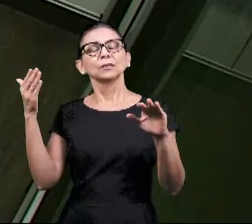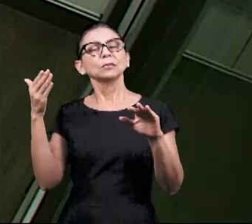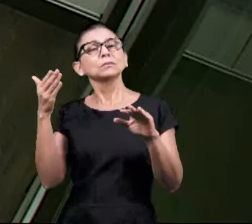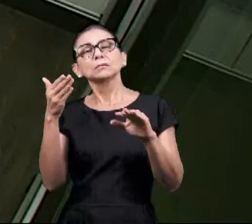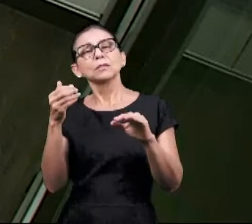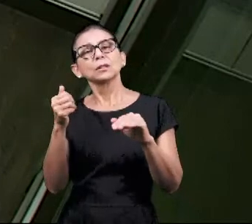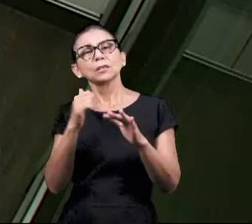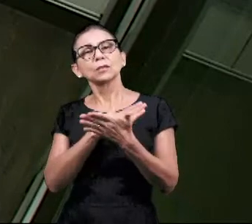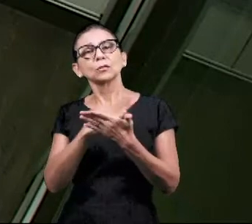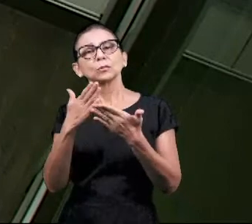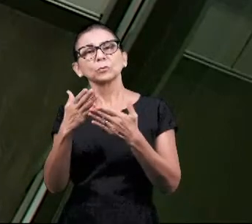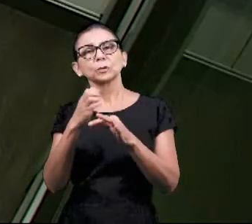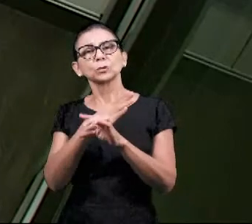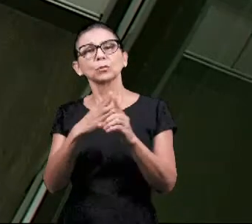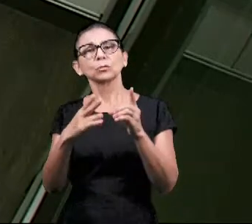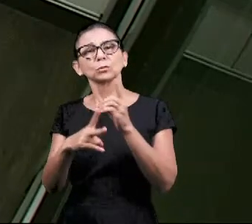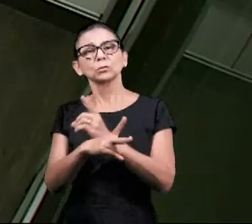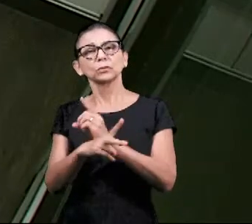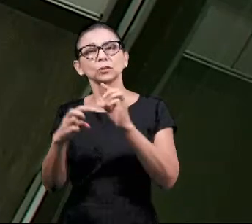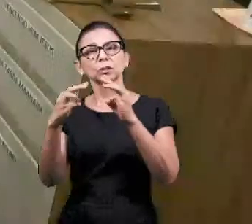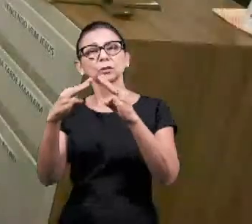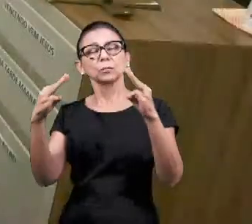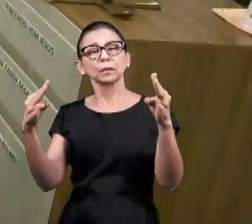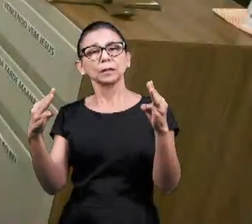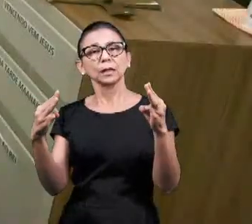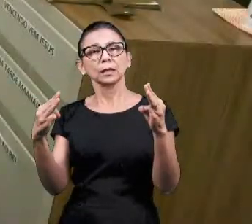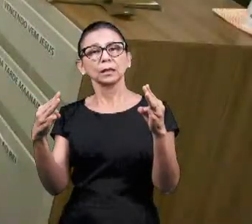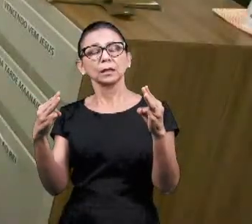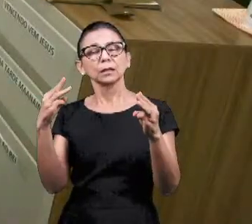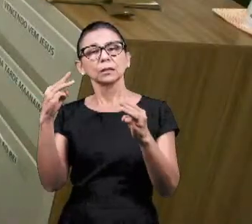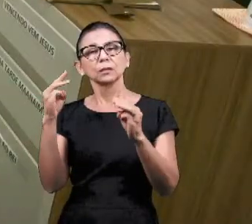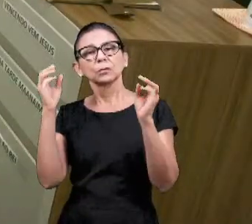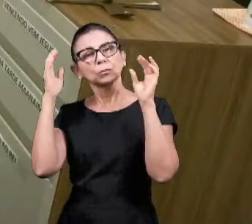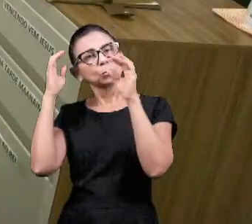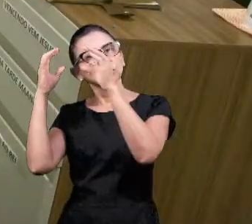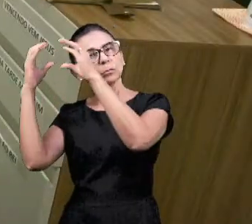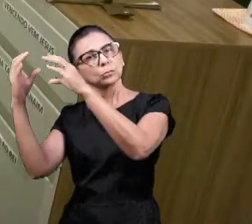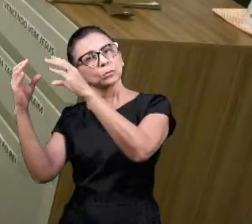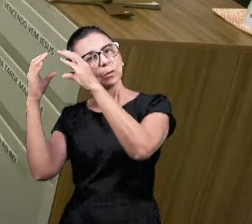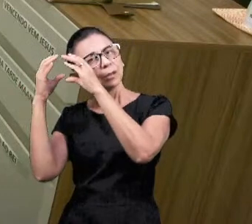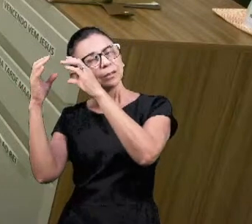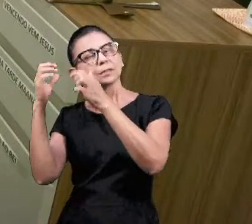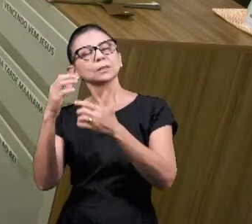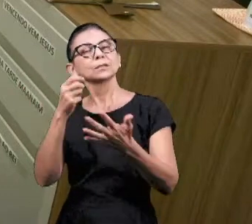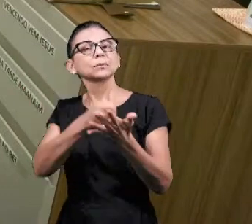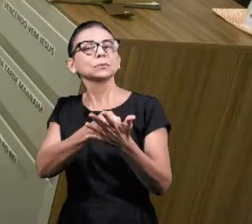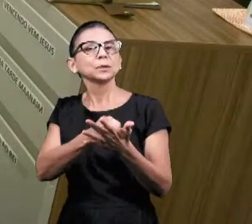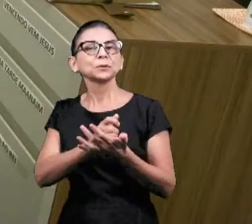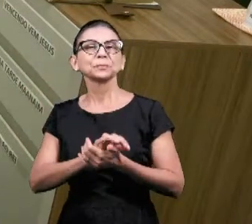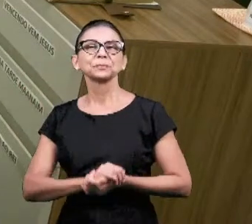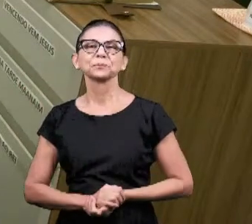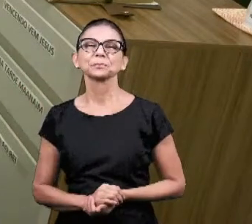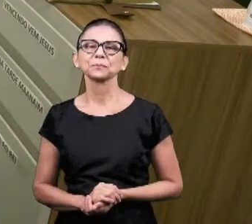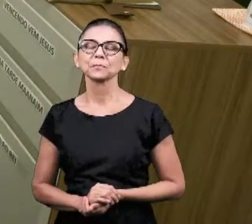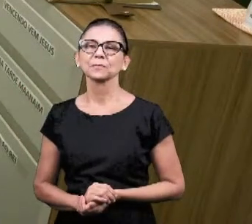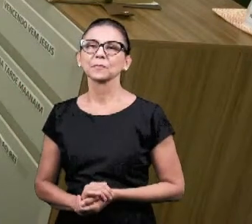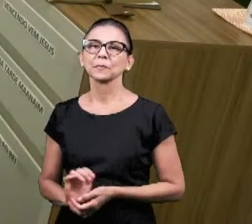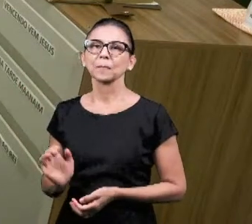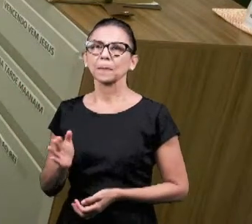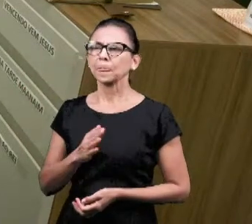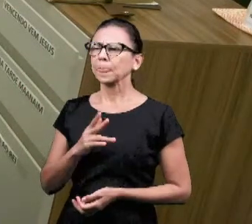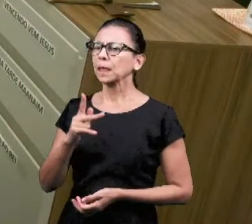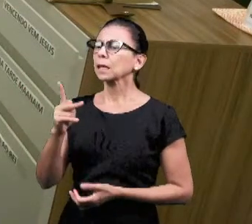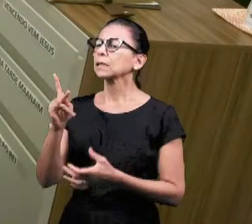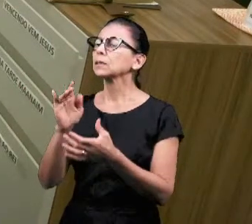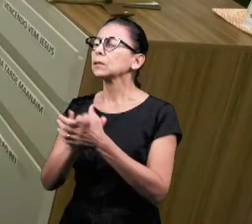seja o nome do Senhor. Amém. Jesus. O casamento do senhor, pastor, o senhor casou, o senhor já era diácono,